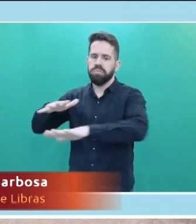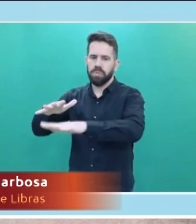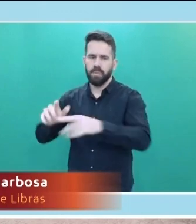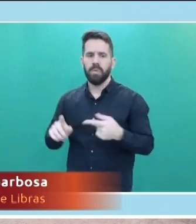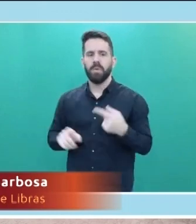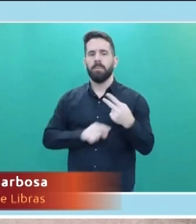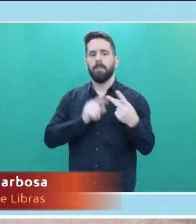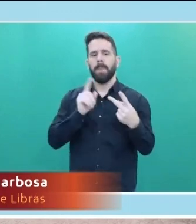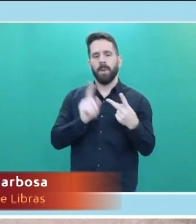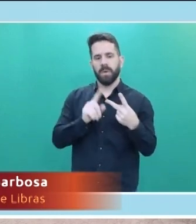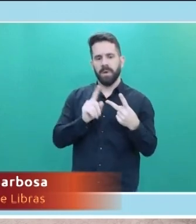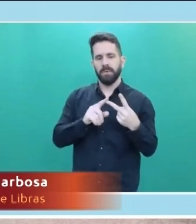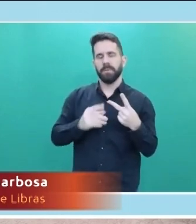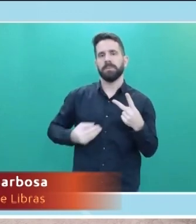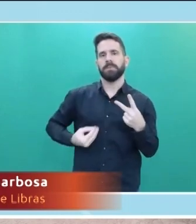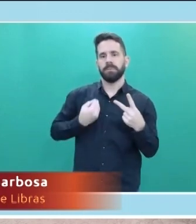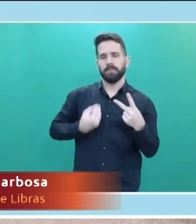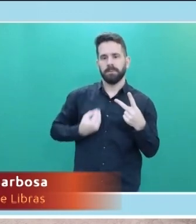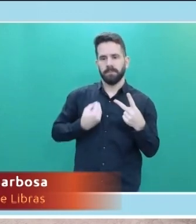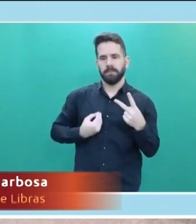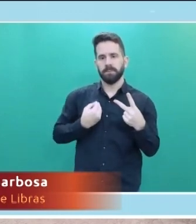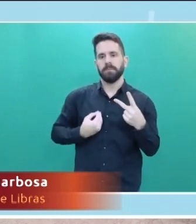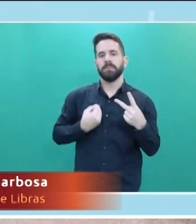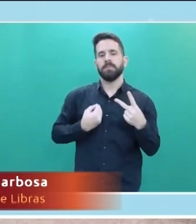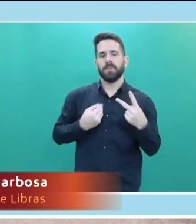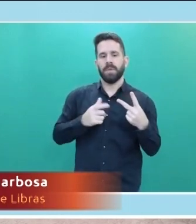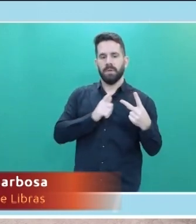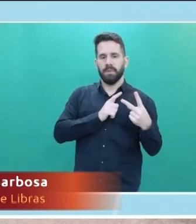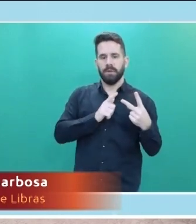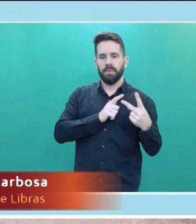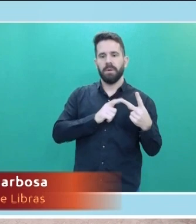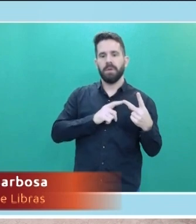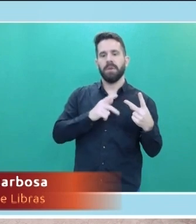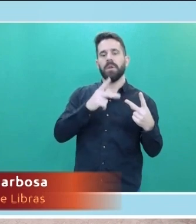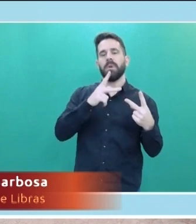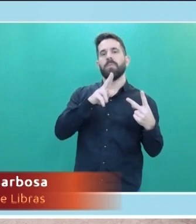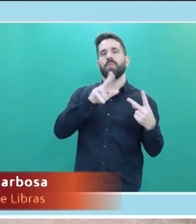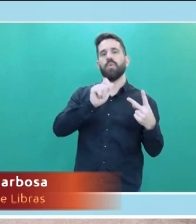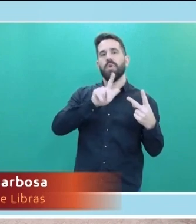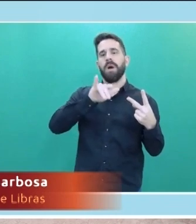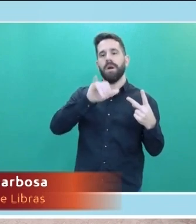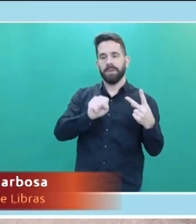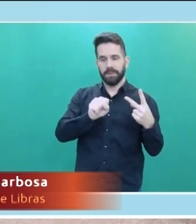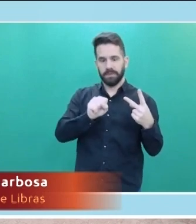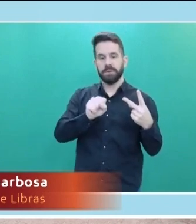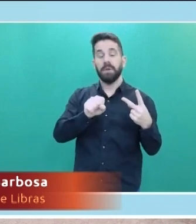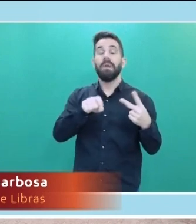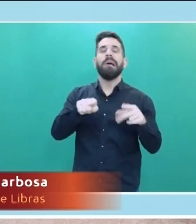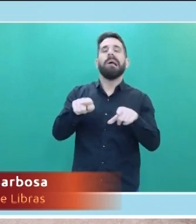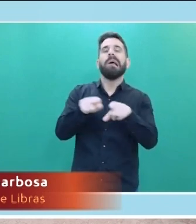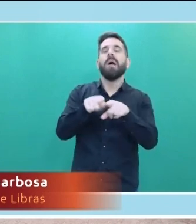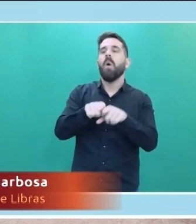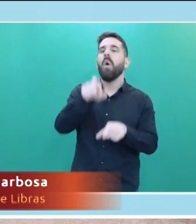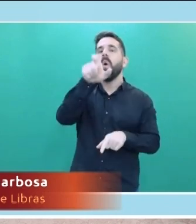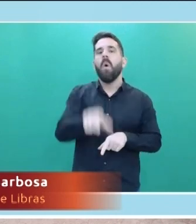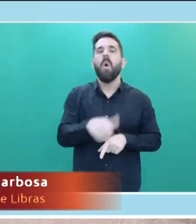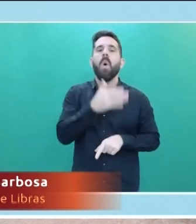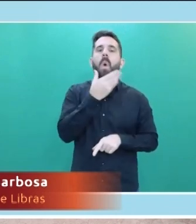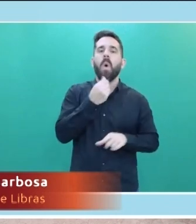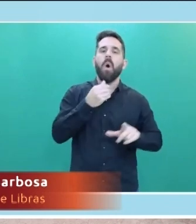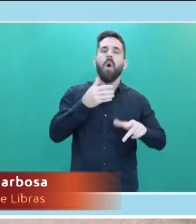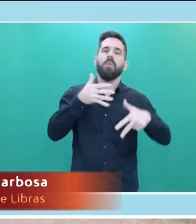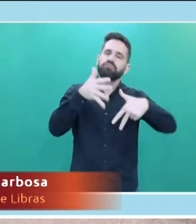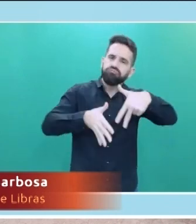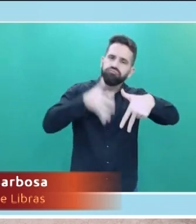puais? Puai é uma abreviação de picantistas, são aqueles rapazes que são os coaches mesmo, né? Os coaches de masculinidade.